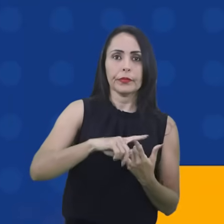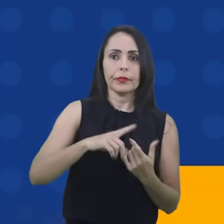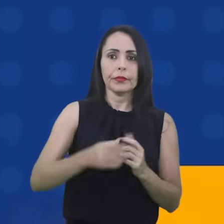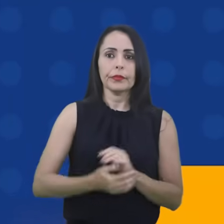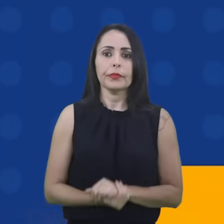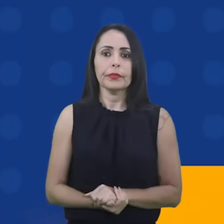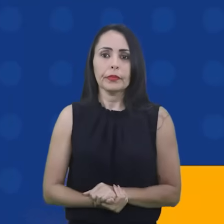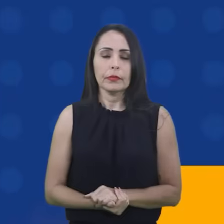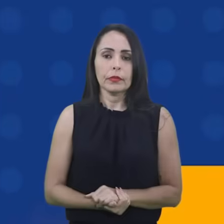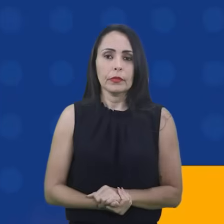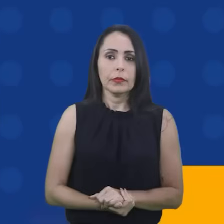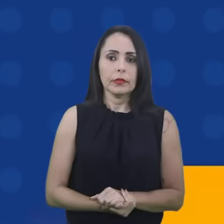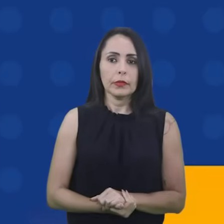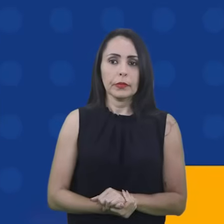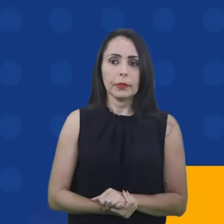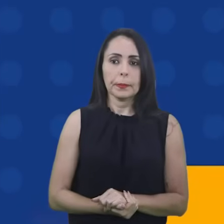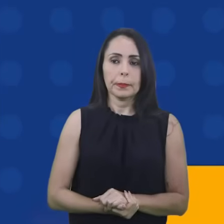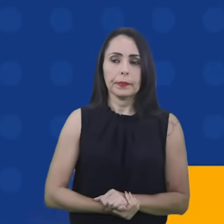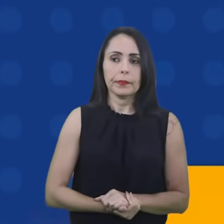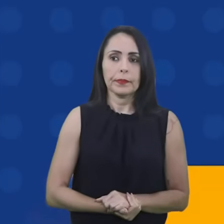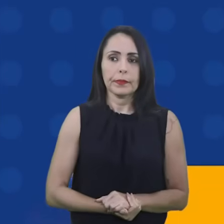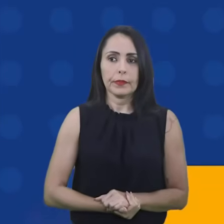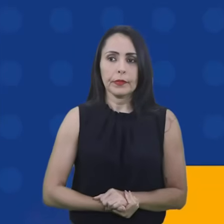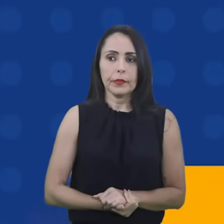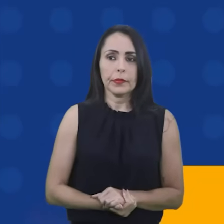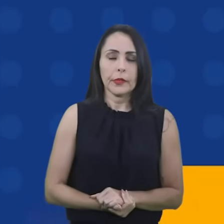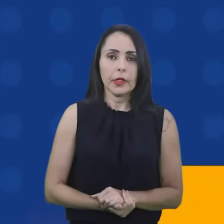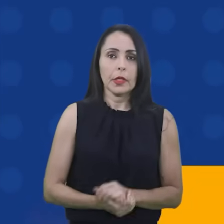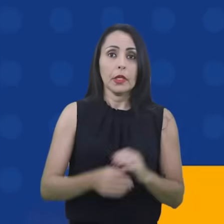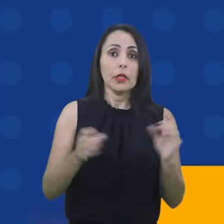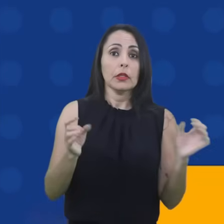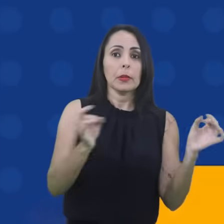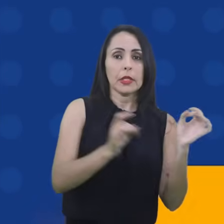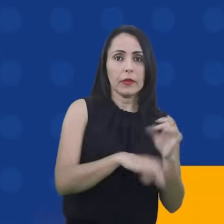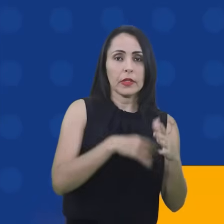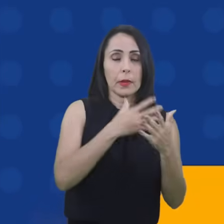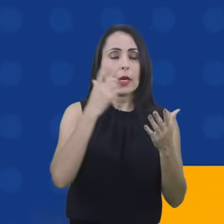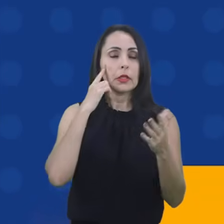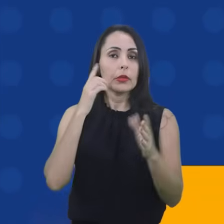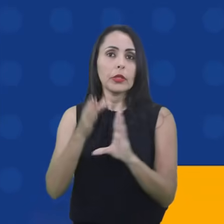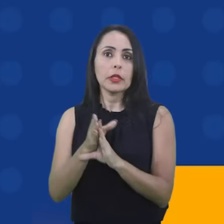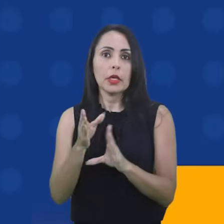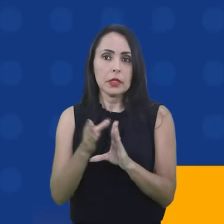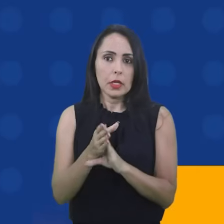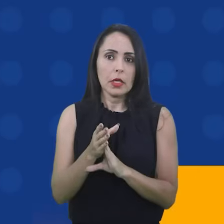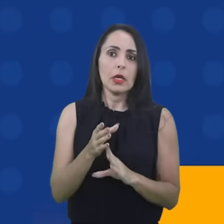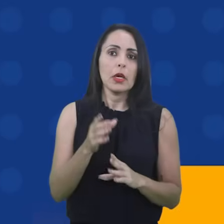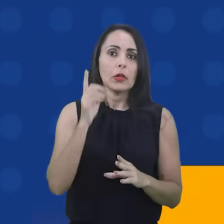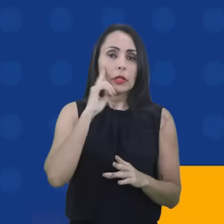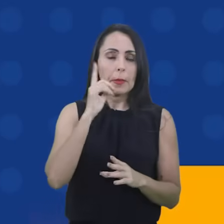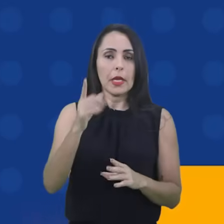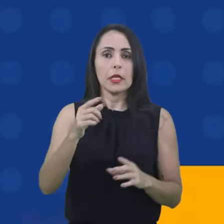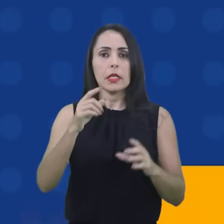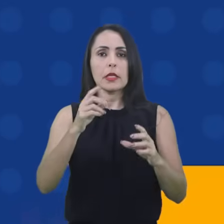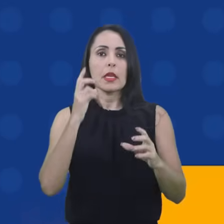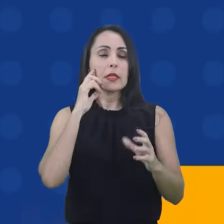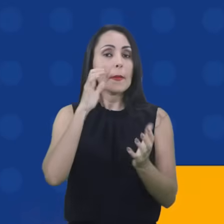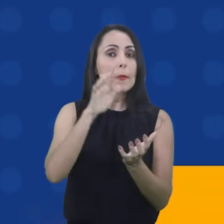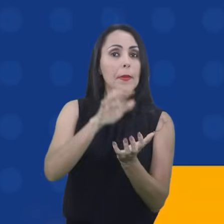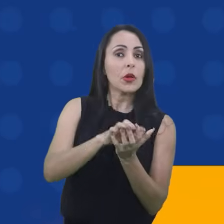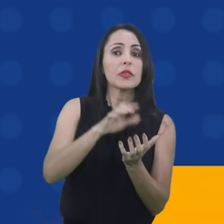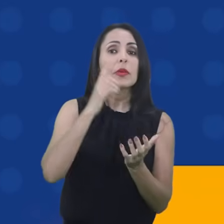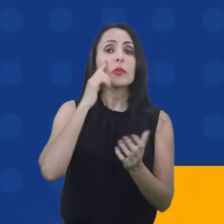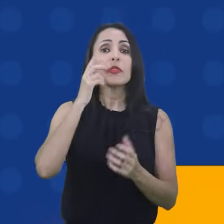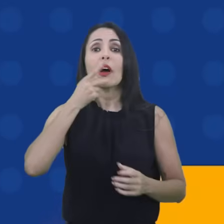seu caso. Tranquilo? Bem, terminada essa parte de orientação da higienização das próteses, né, vamos